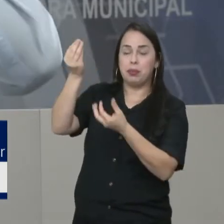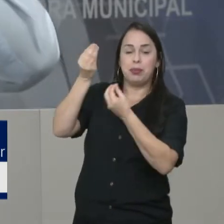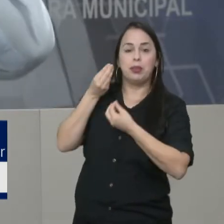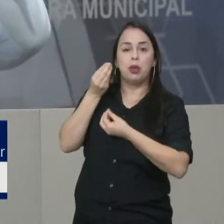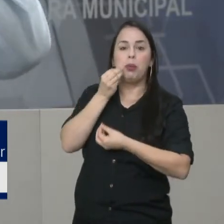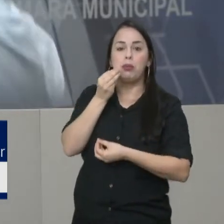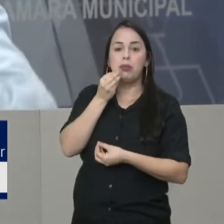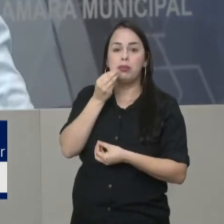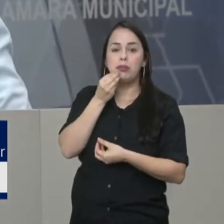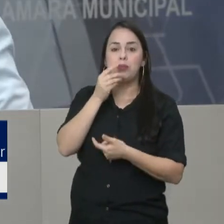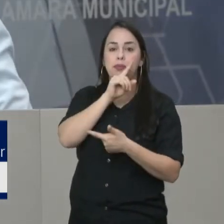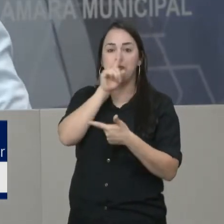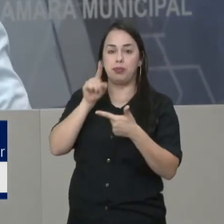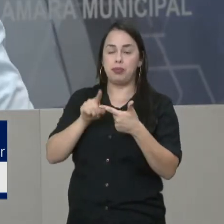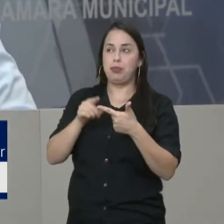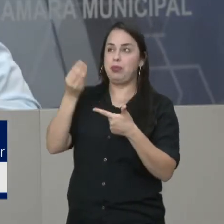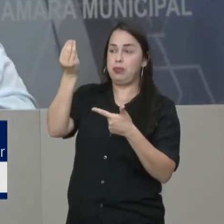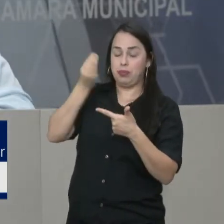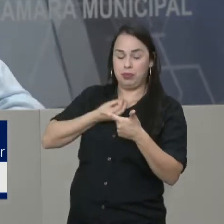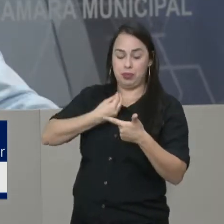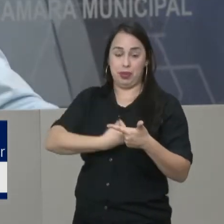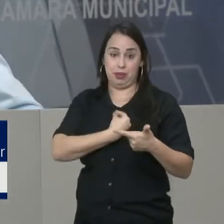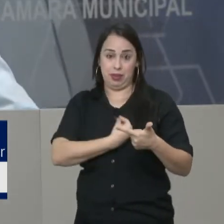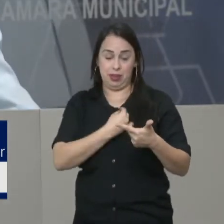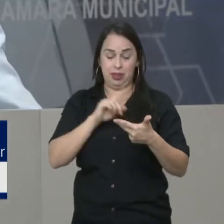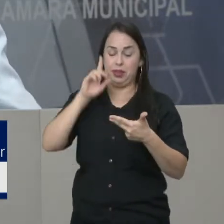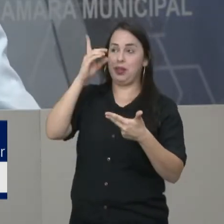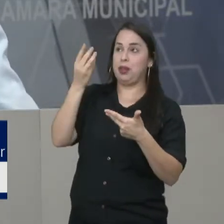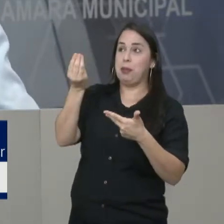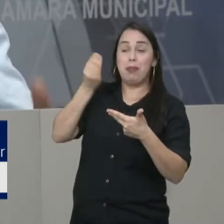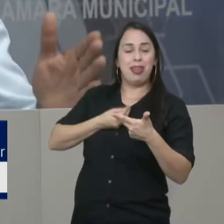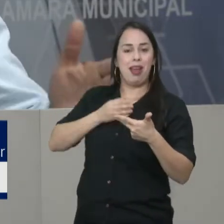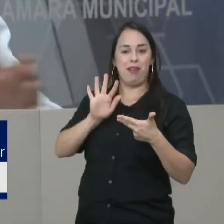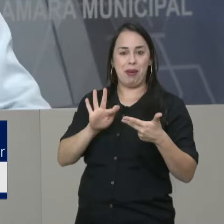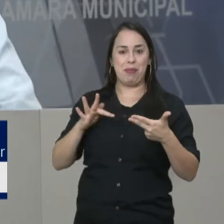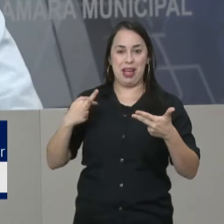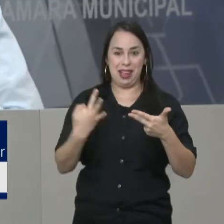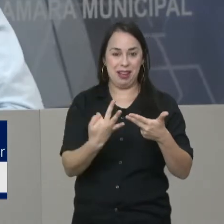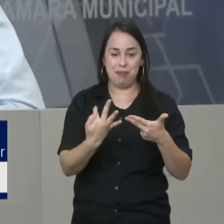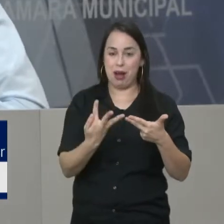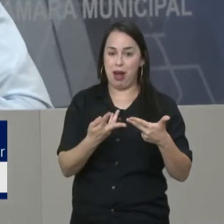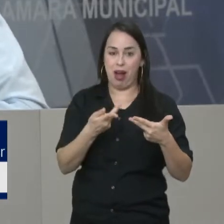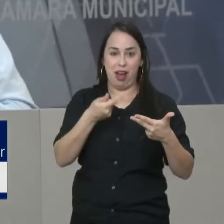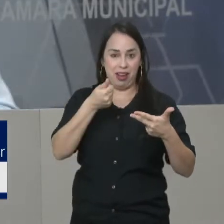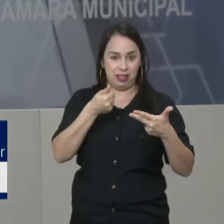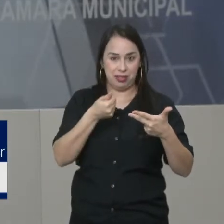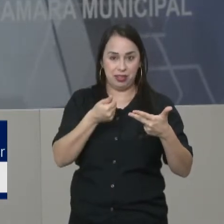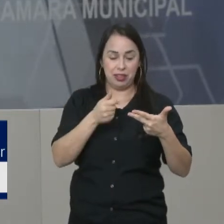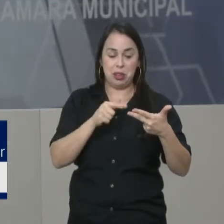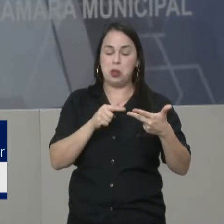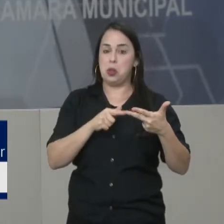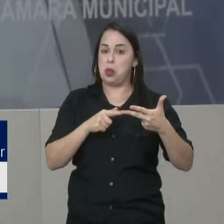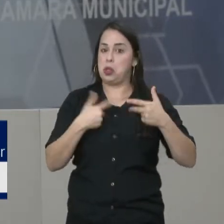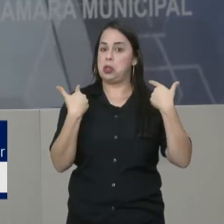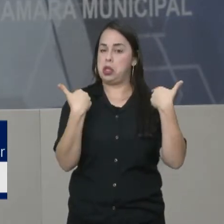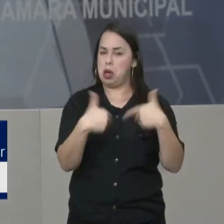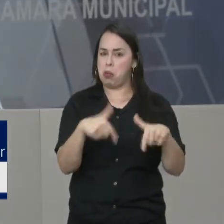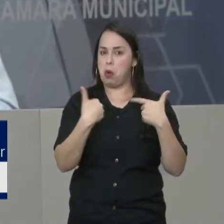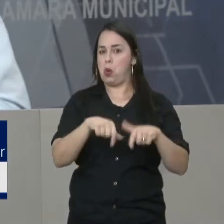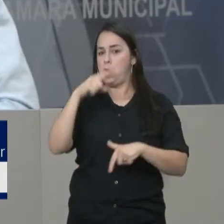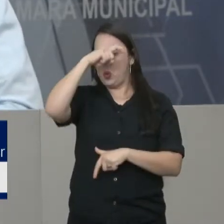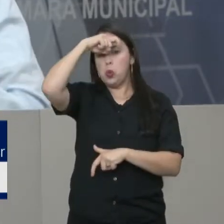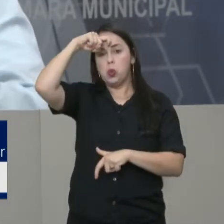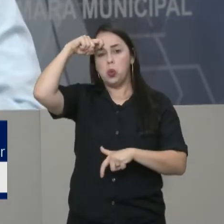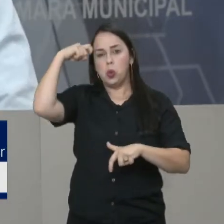oportunidade, que me deu a vida, que me deu uma família maravilhosa, a minha família, que muito trabalhou, muito se empenhou